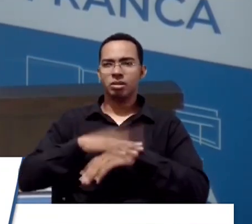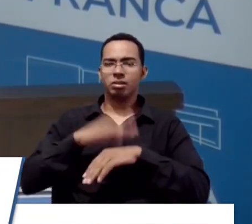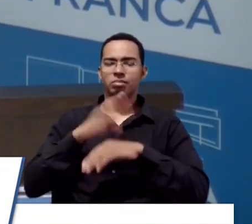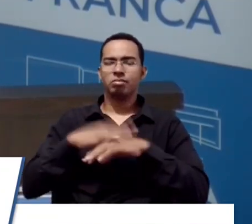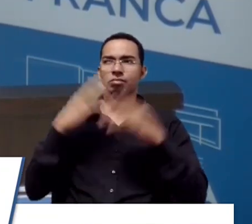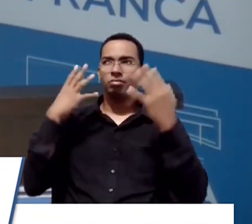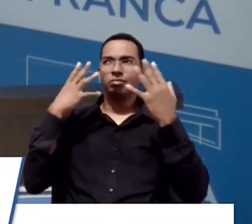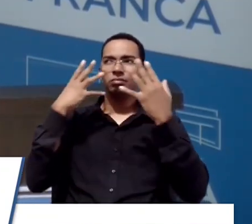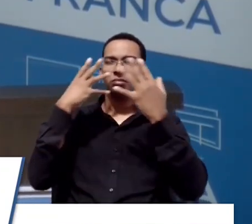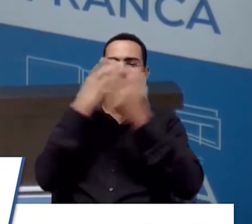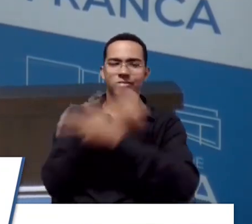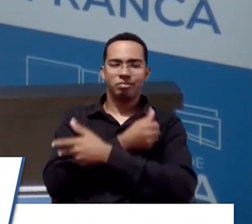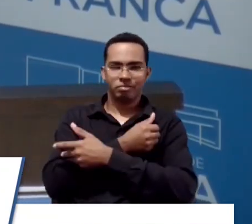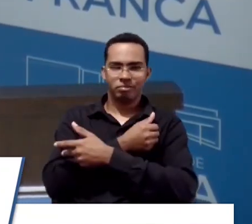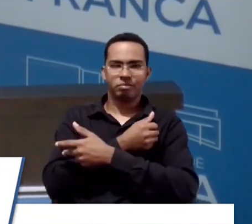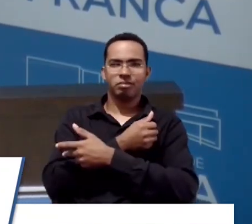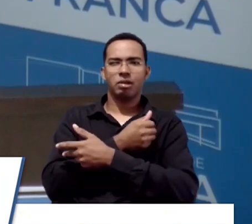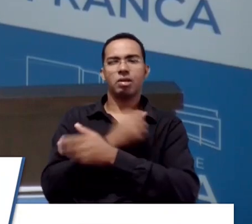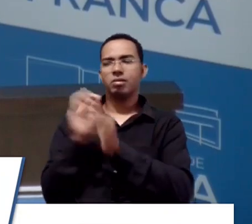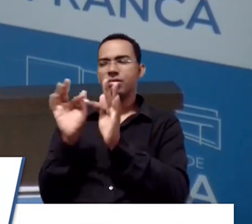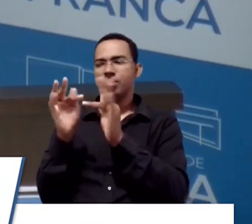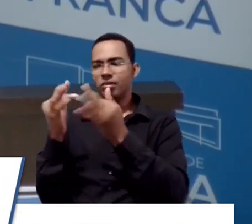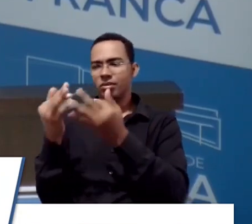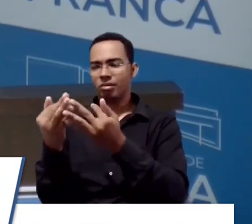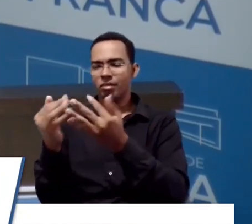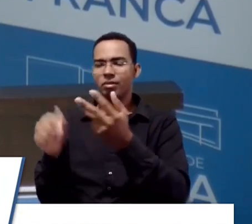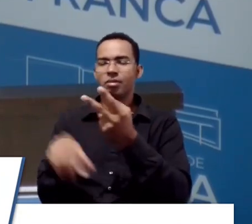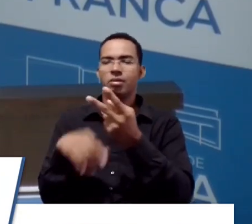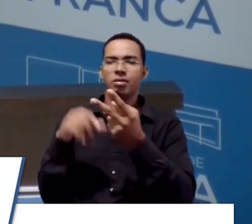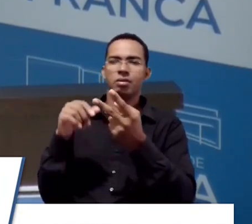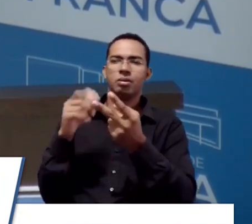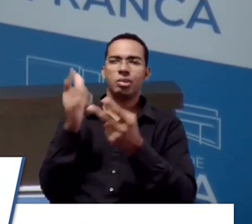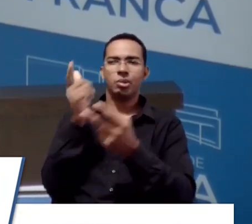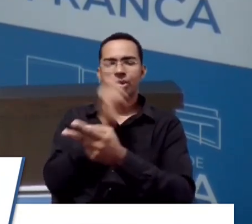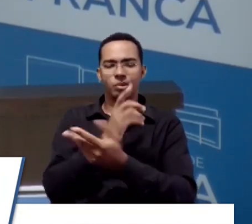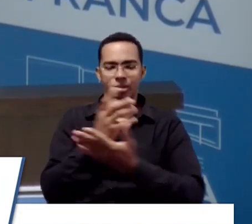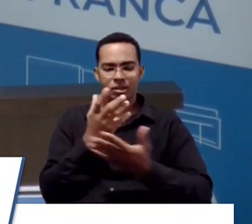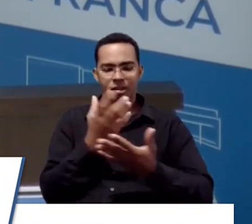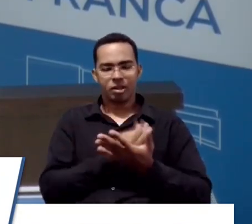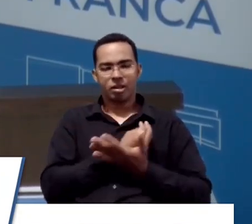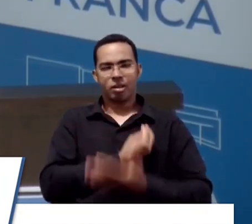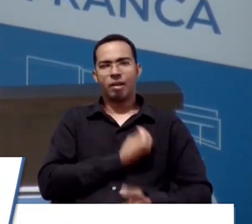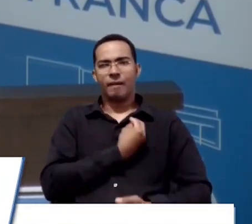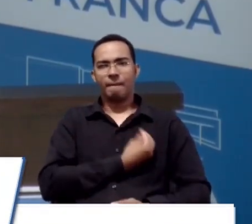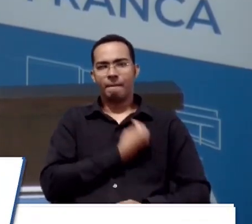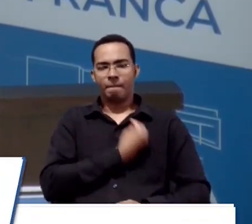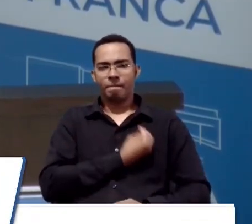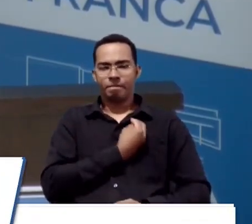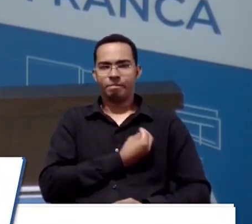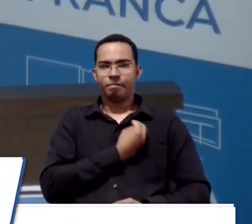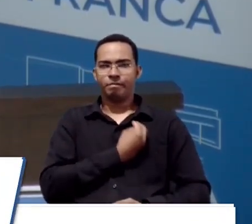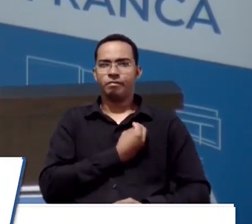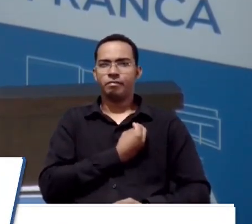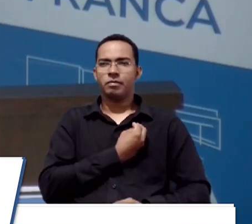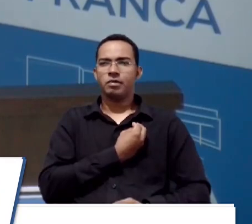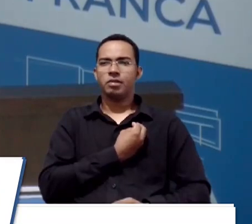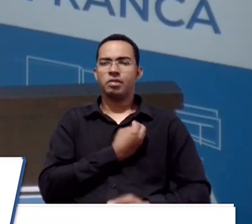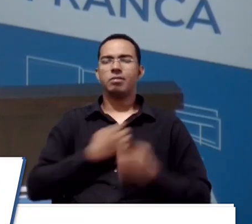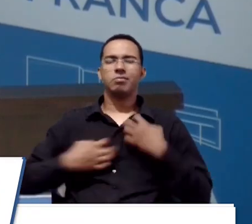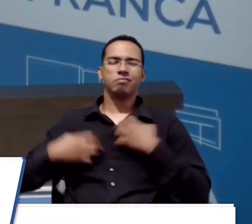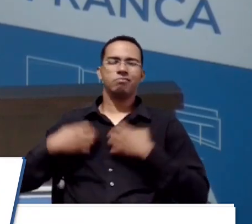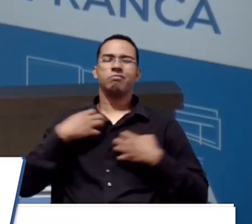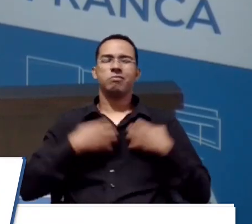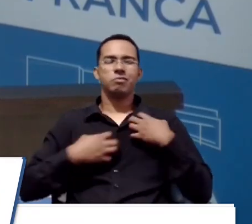lindo, que é de família, de alcançar vidas, que estão em angústia, em